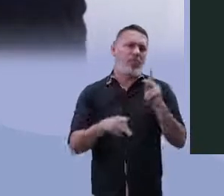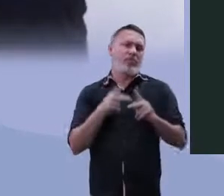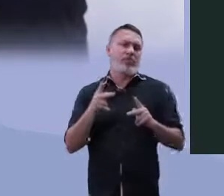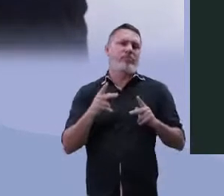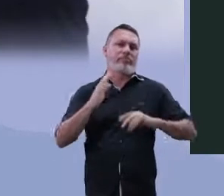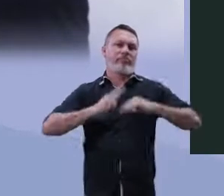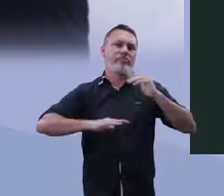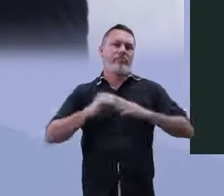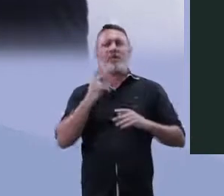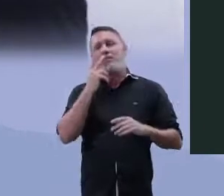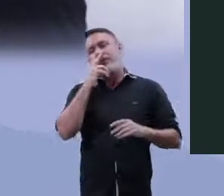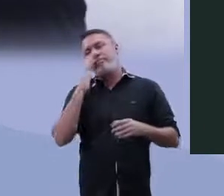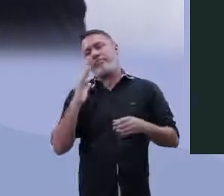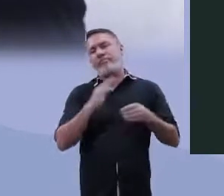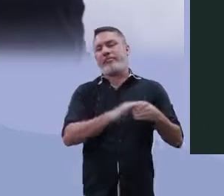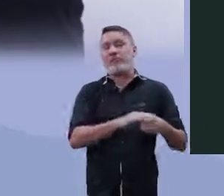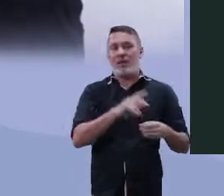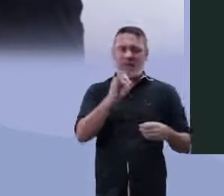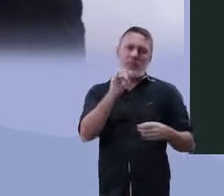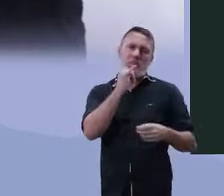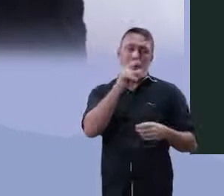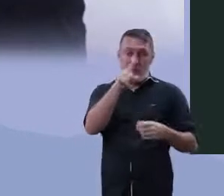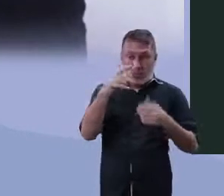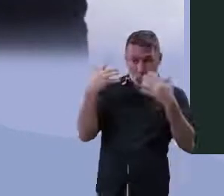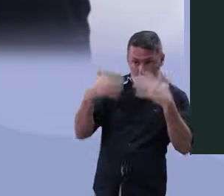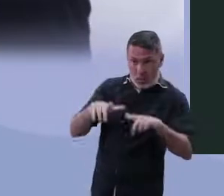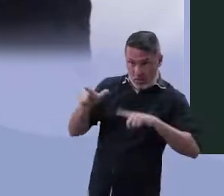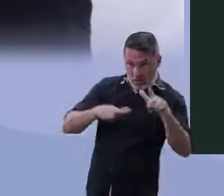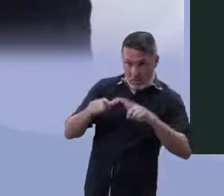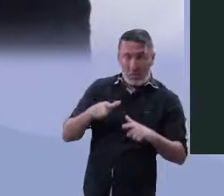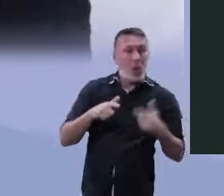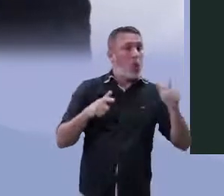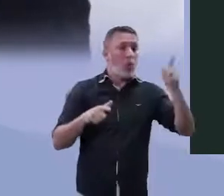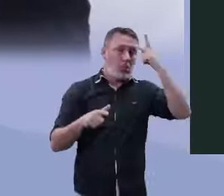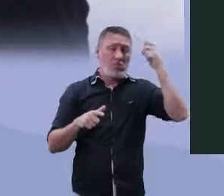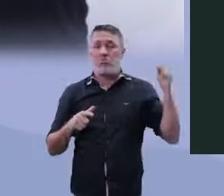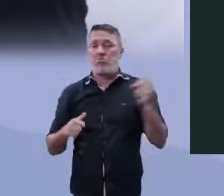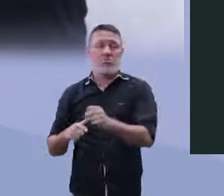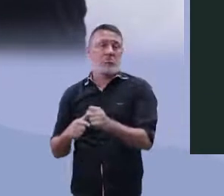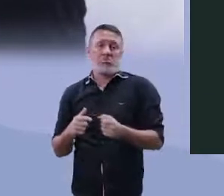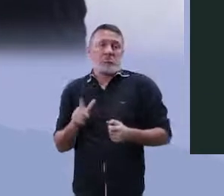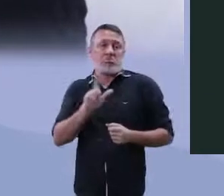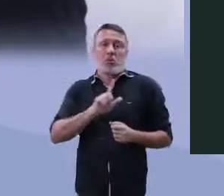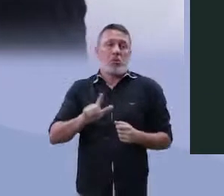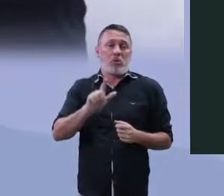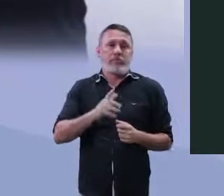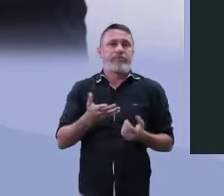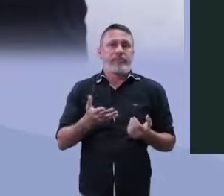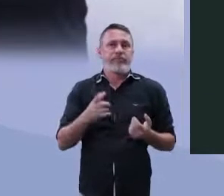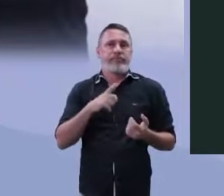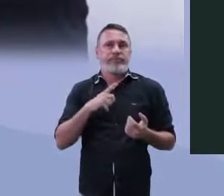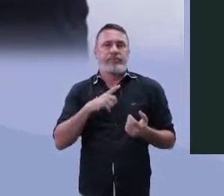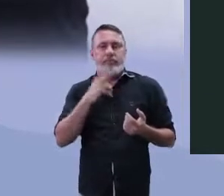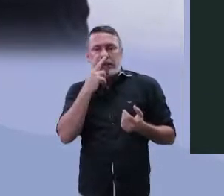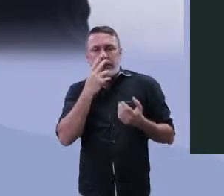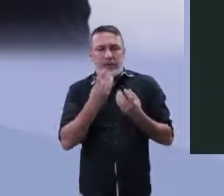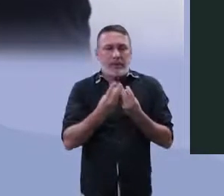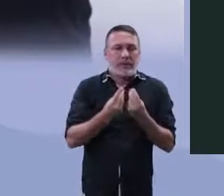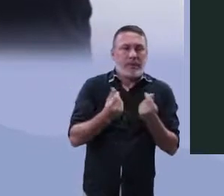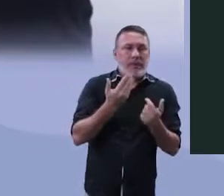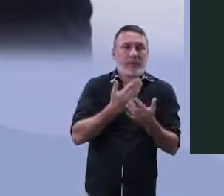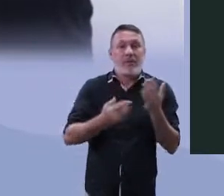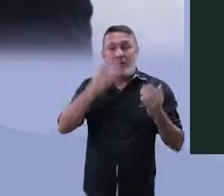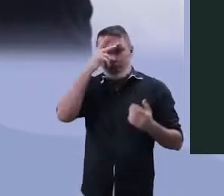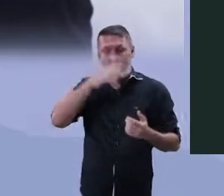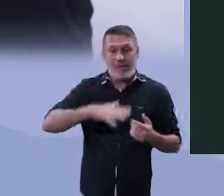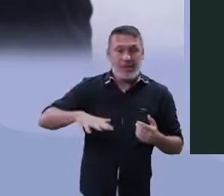obra, uma simples ameaça. Se você não quer esse emprego, outros milhares querem. Então, isso é uma situação que faz com que